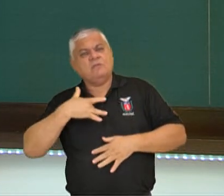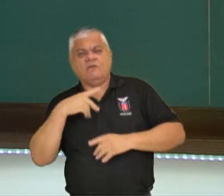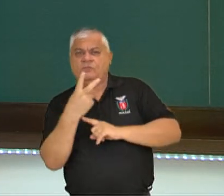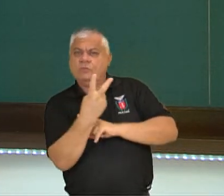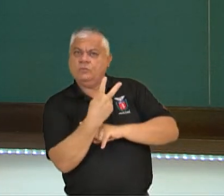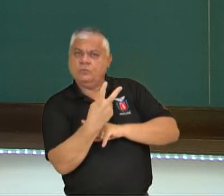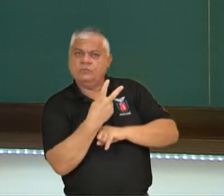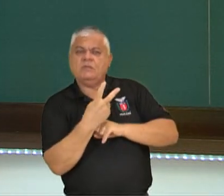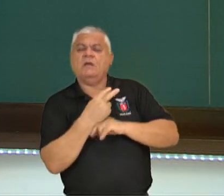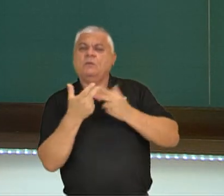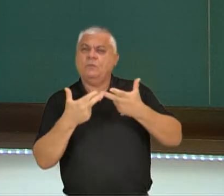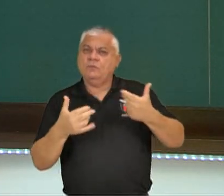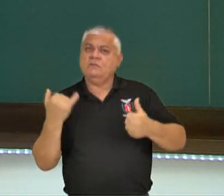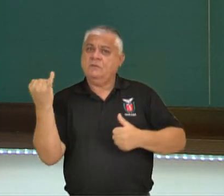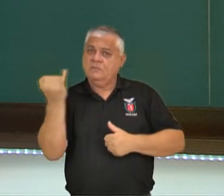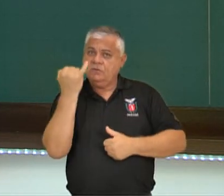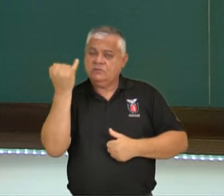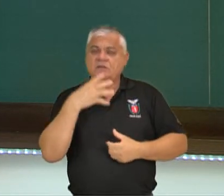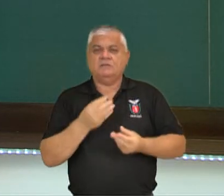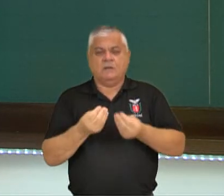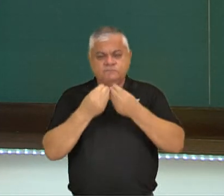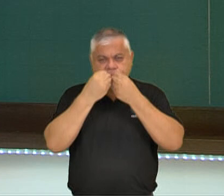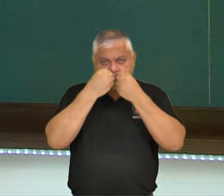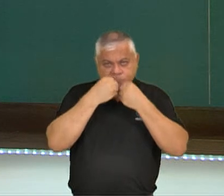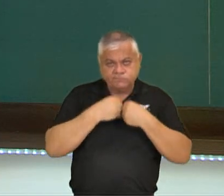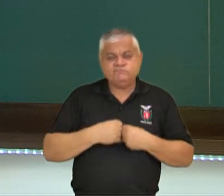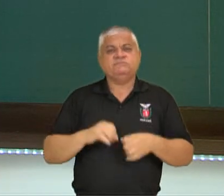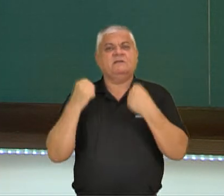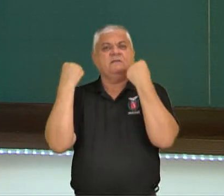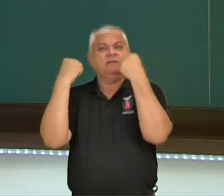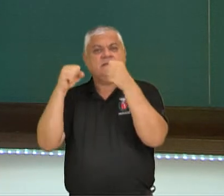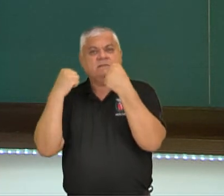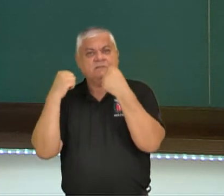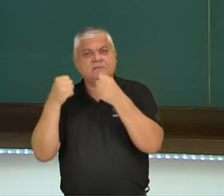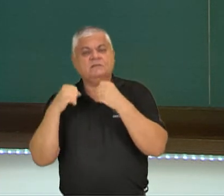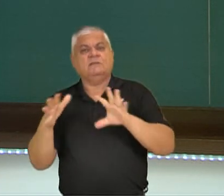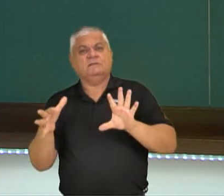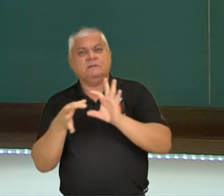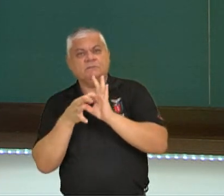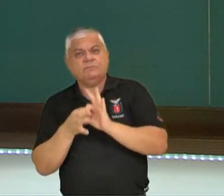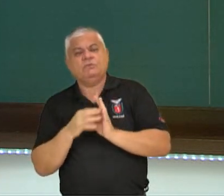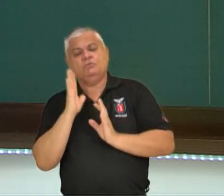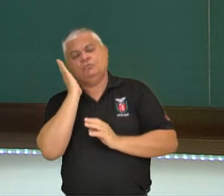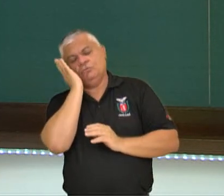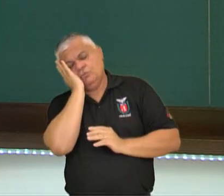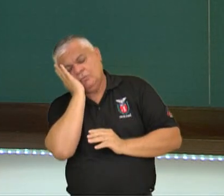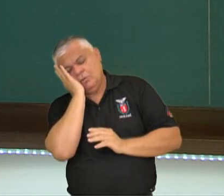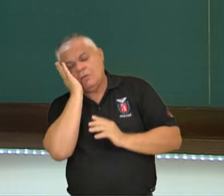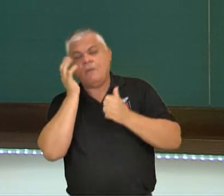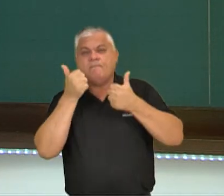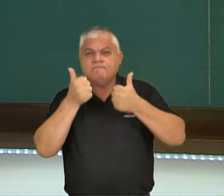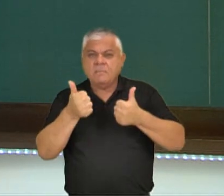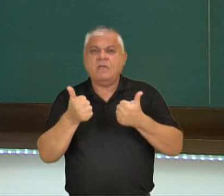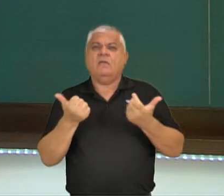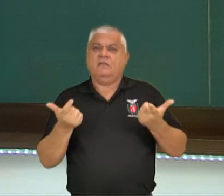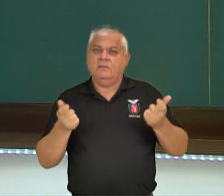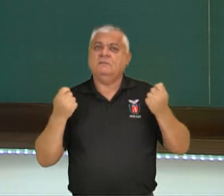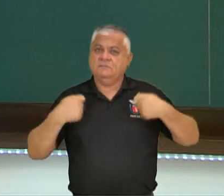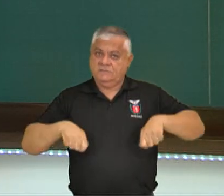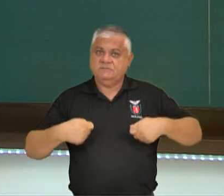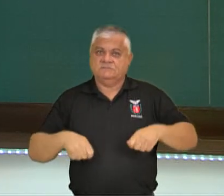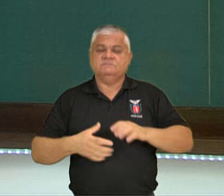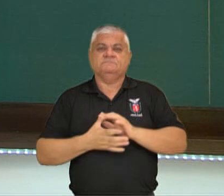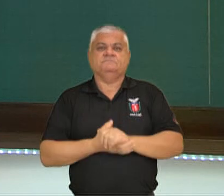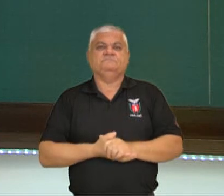né, as questões básicas, né? Exercício, alimentação saudável e hábitos saudáveis